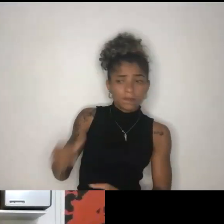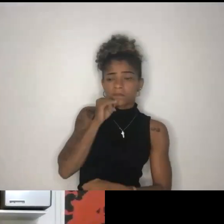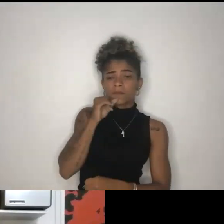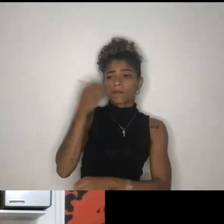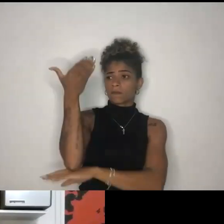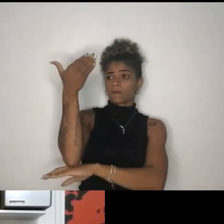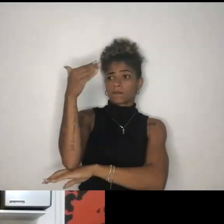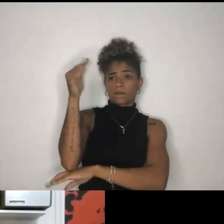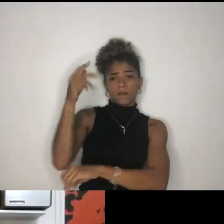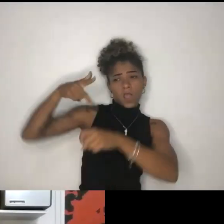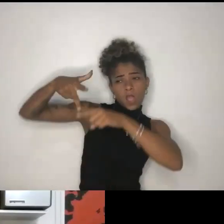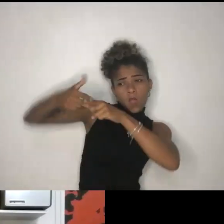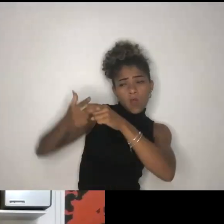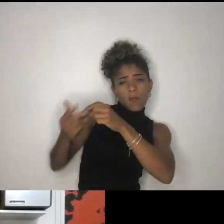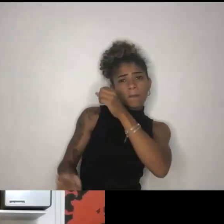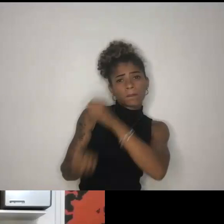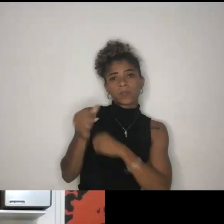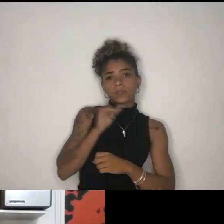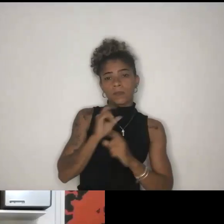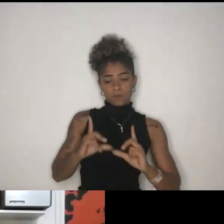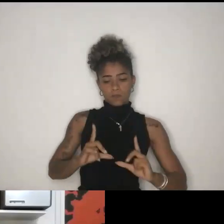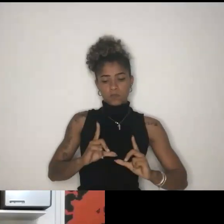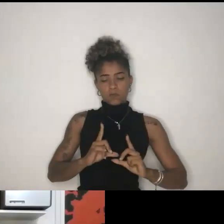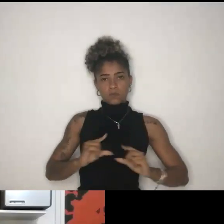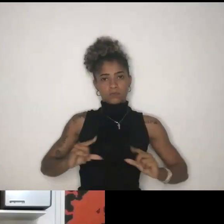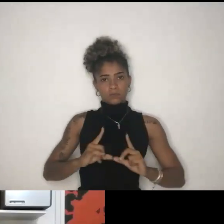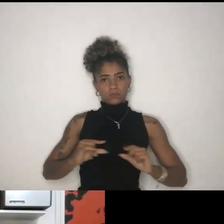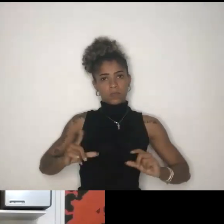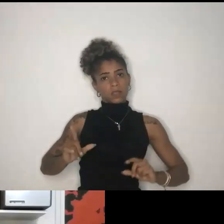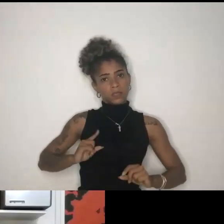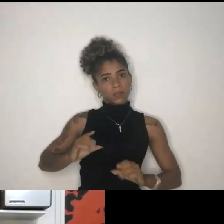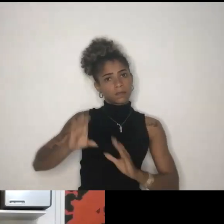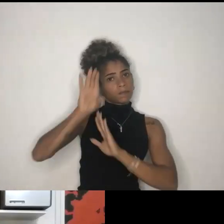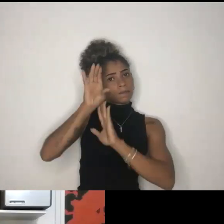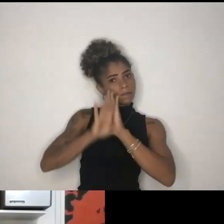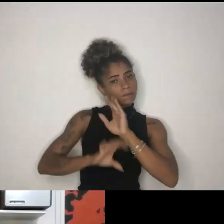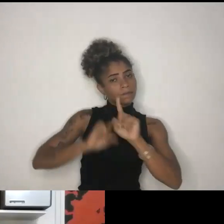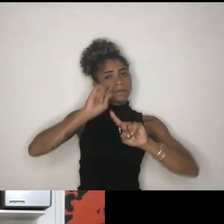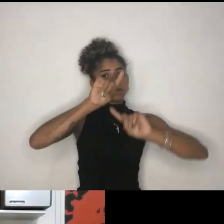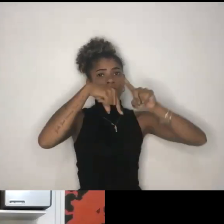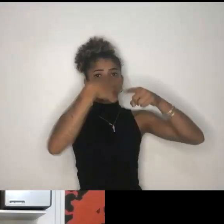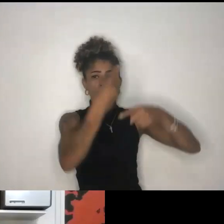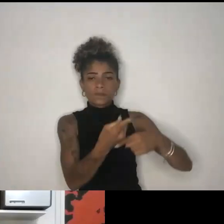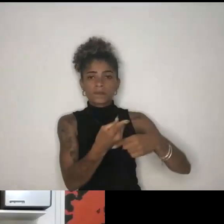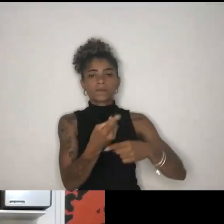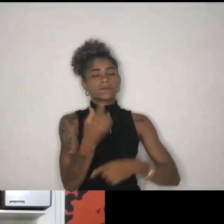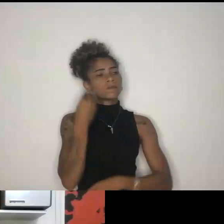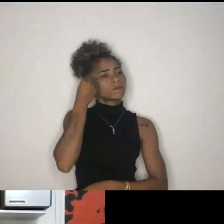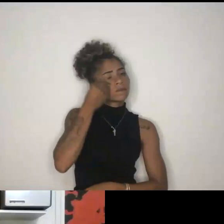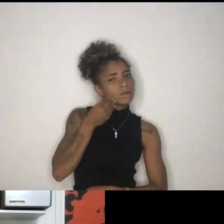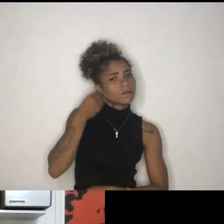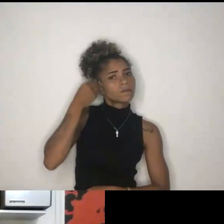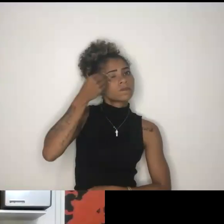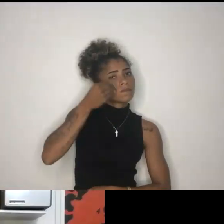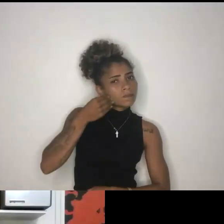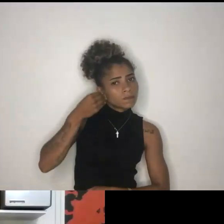um mestre no Japão tem esse conceito de que depois que você passa por x horas